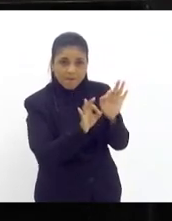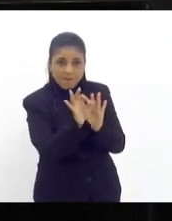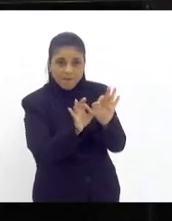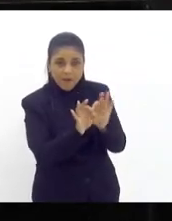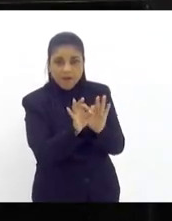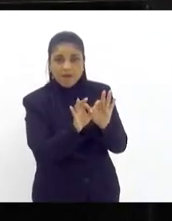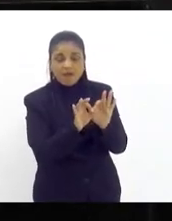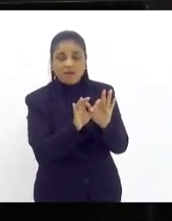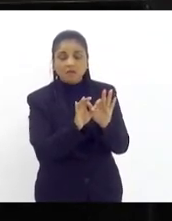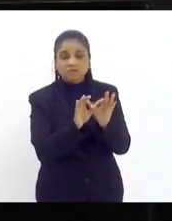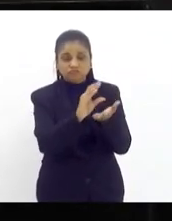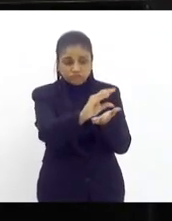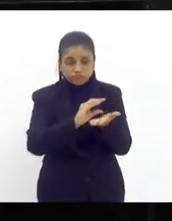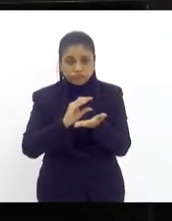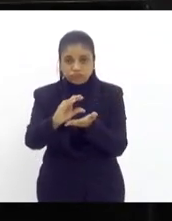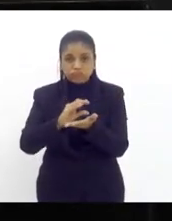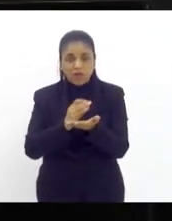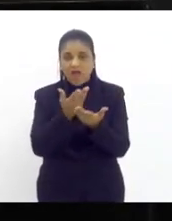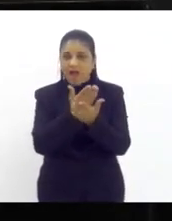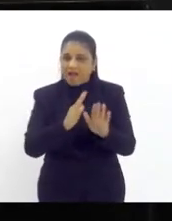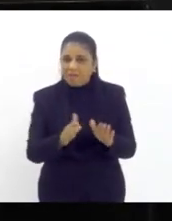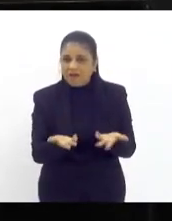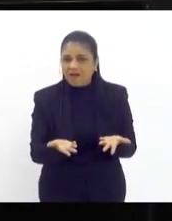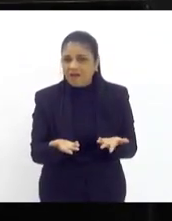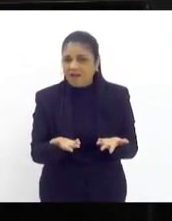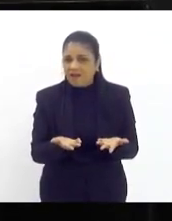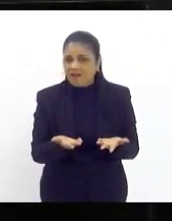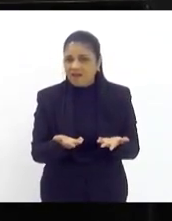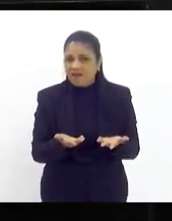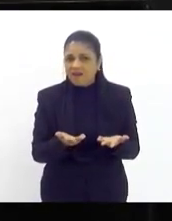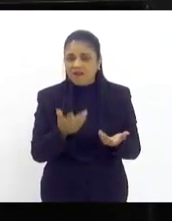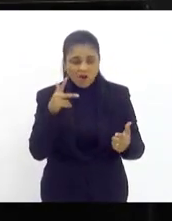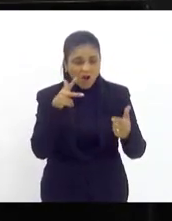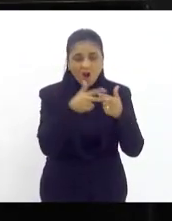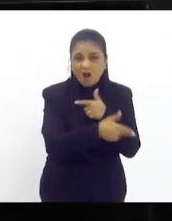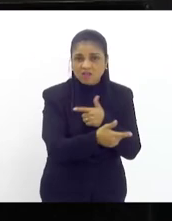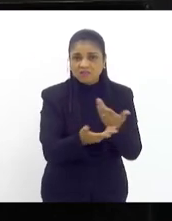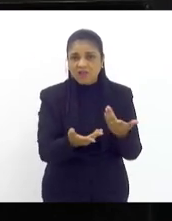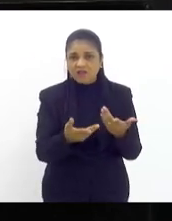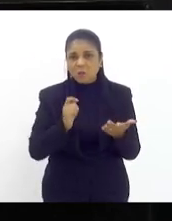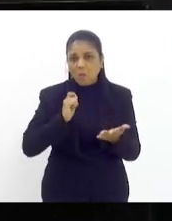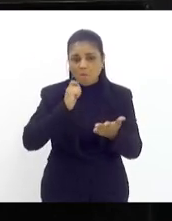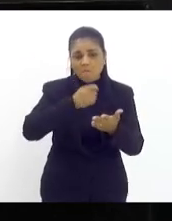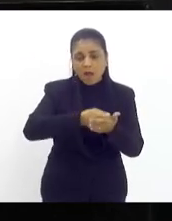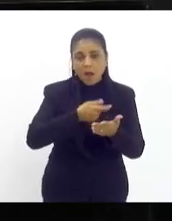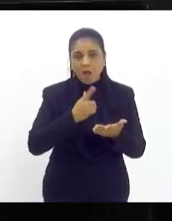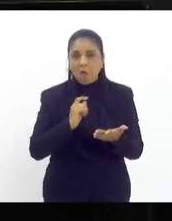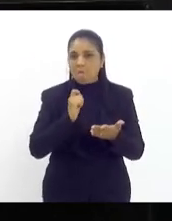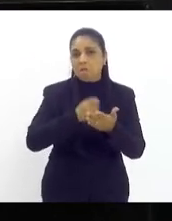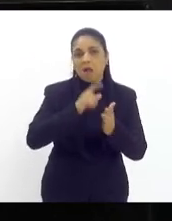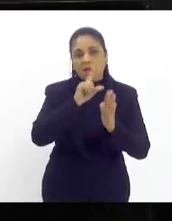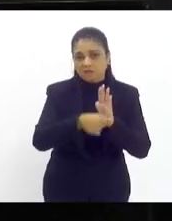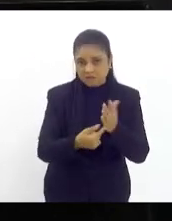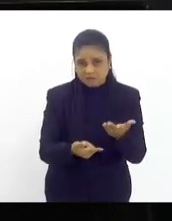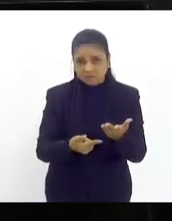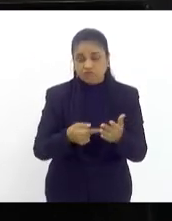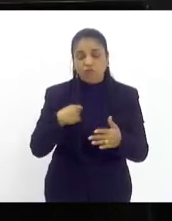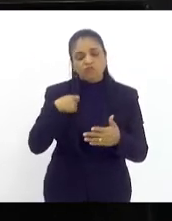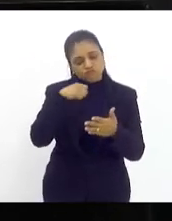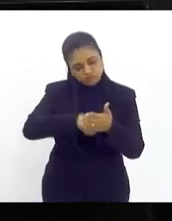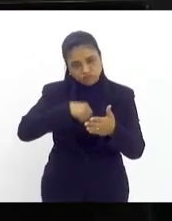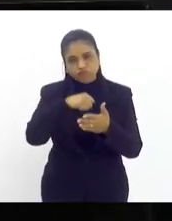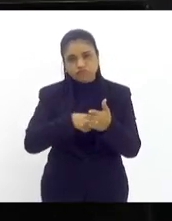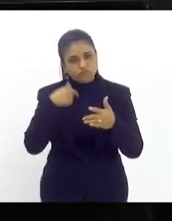de renda do Estado acabar cortar gente não pagar pagar atrasado então a gente vai continuar lutando